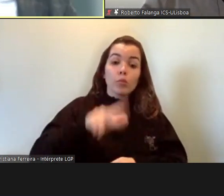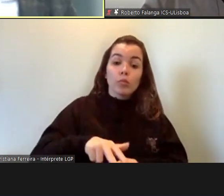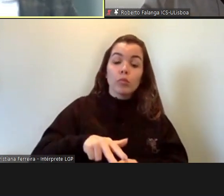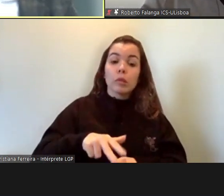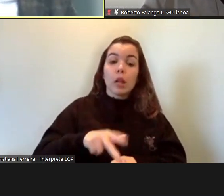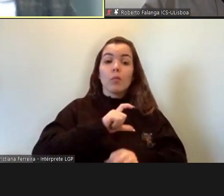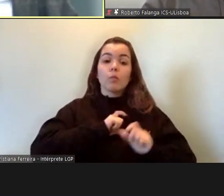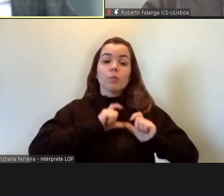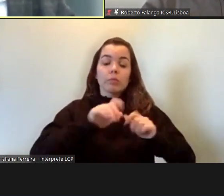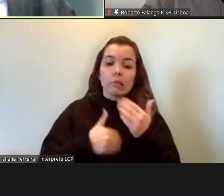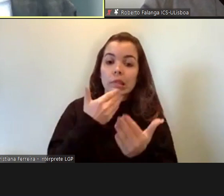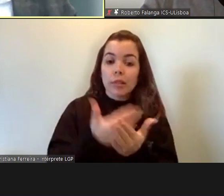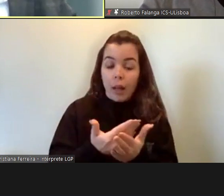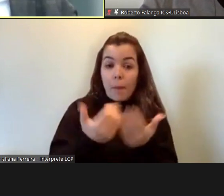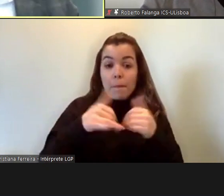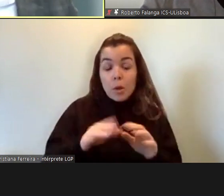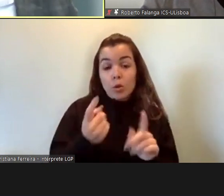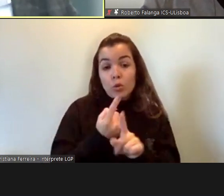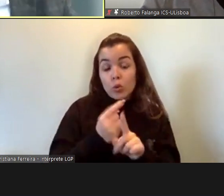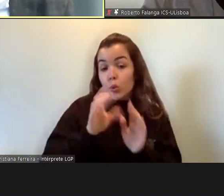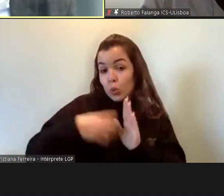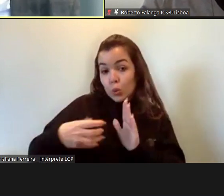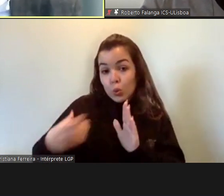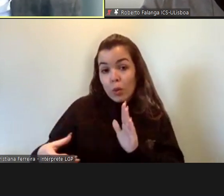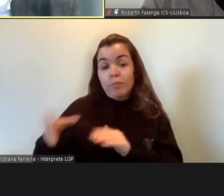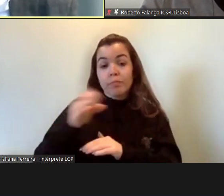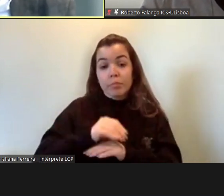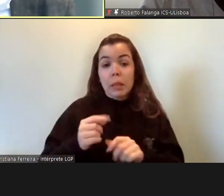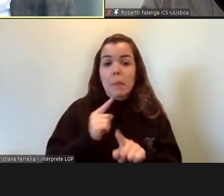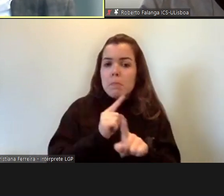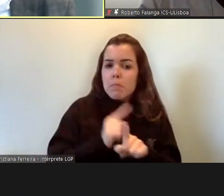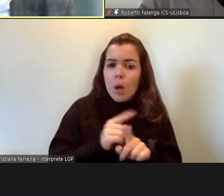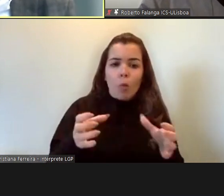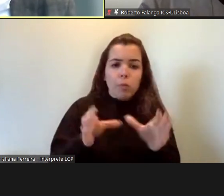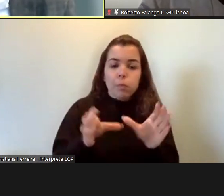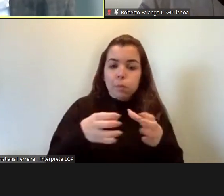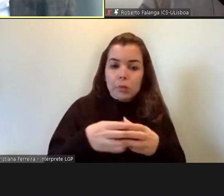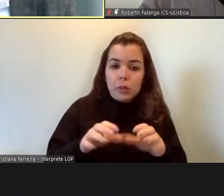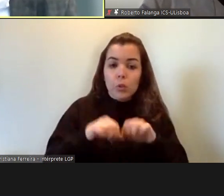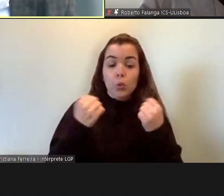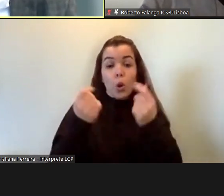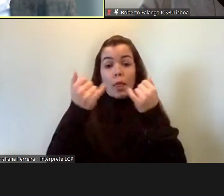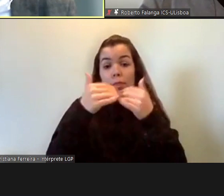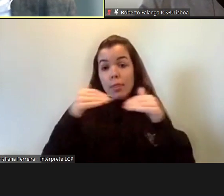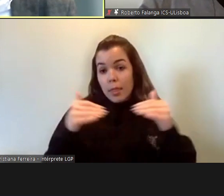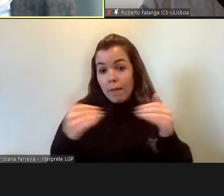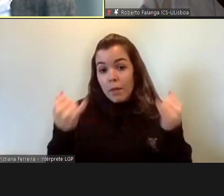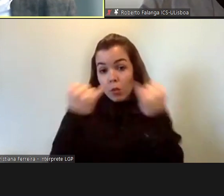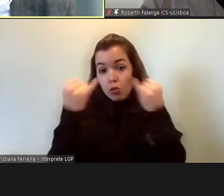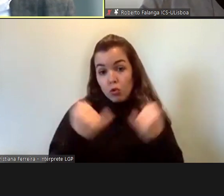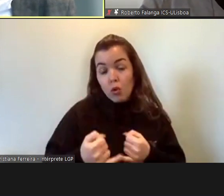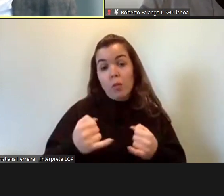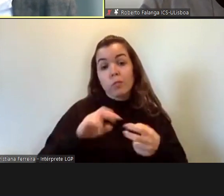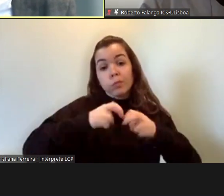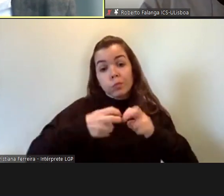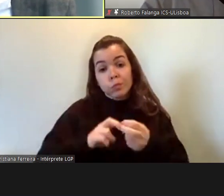tem sido mais complicada, mas mesmo grandes grupos de comunicação social a nível internacional começam a ter problemas graves, e isso